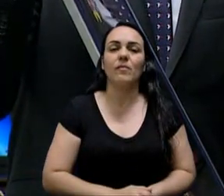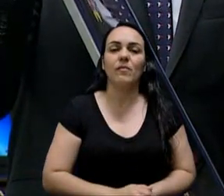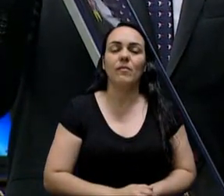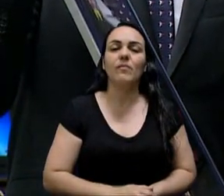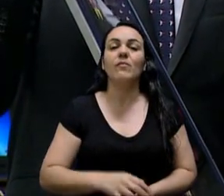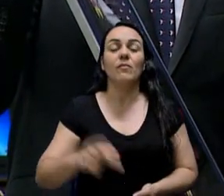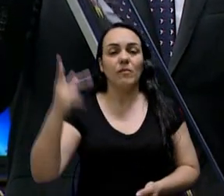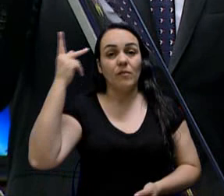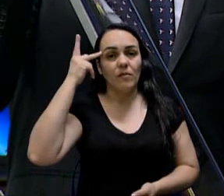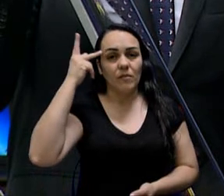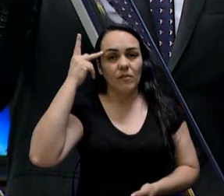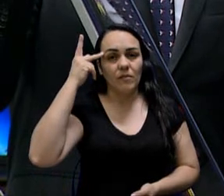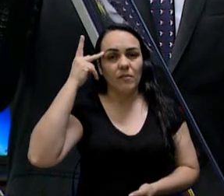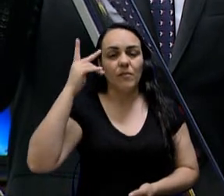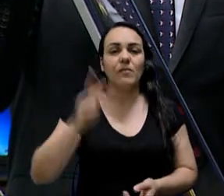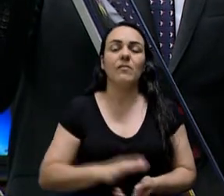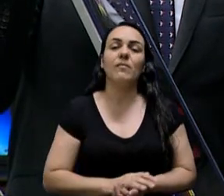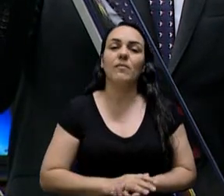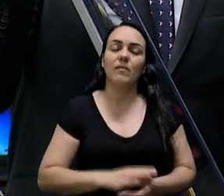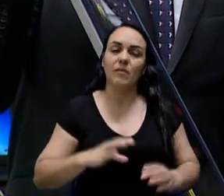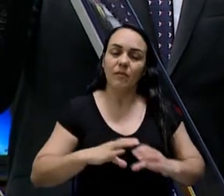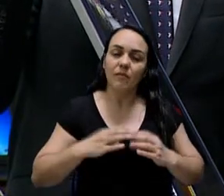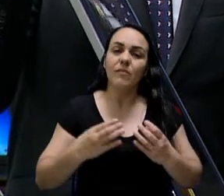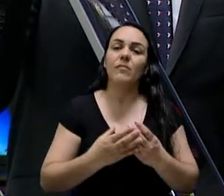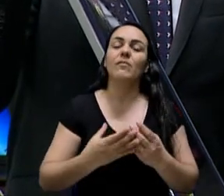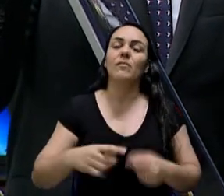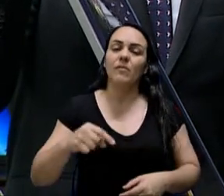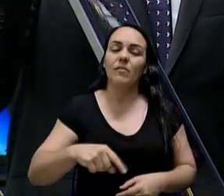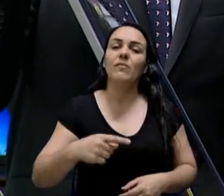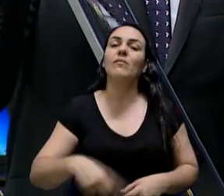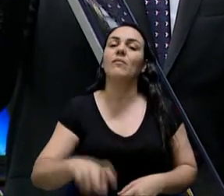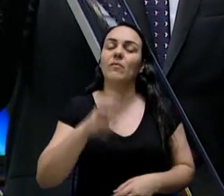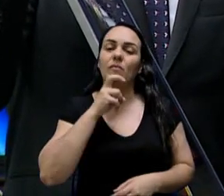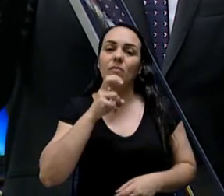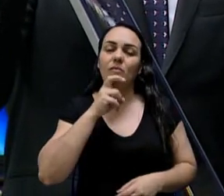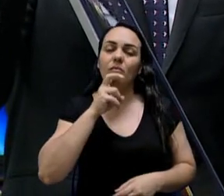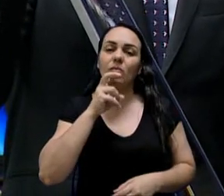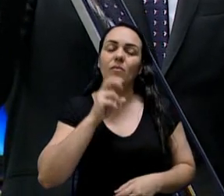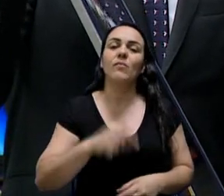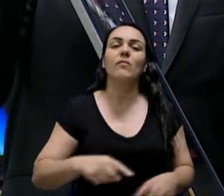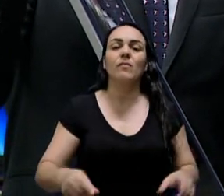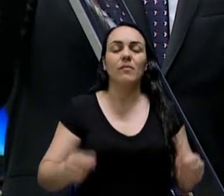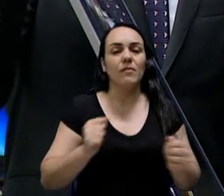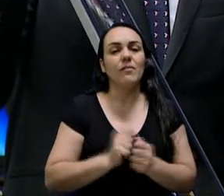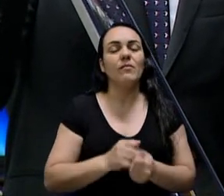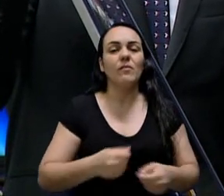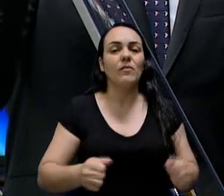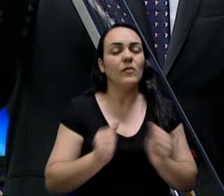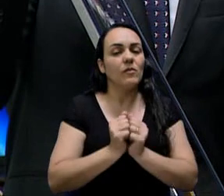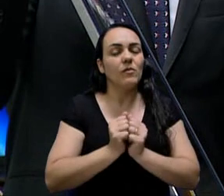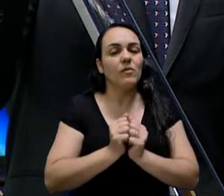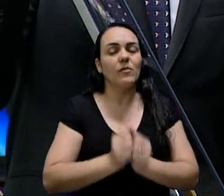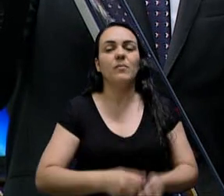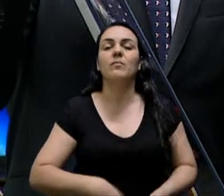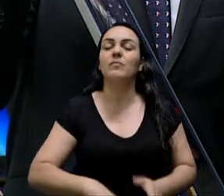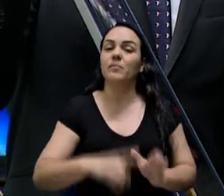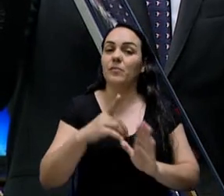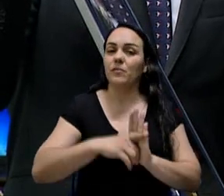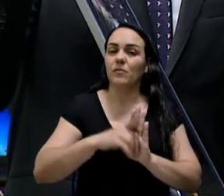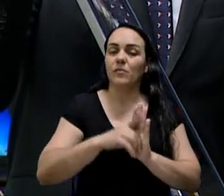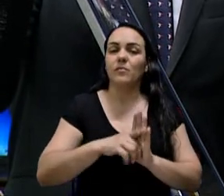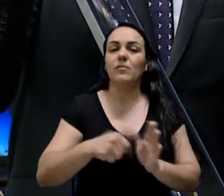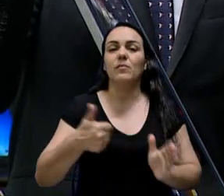Estado de São Paulo, a Câmara Municipal de Sorocaba, no uso de suas atribuições e de conformidade com o Decreto Legislativo